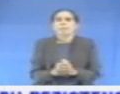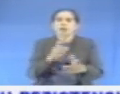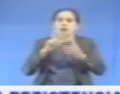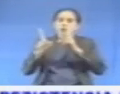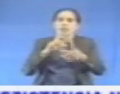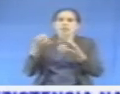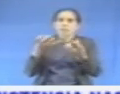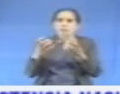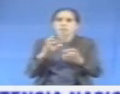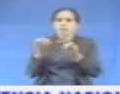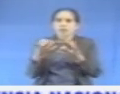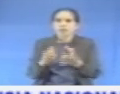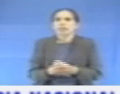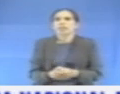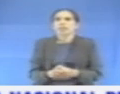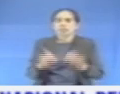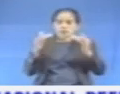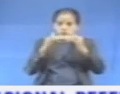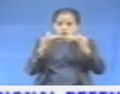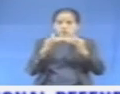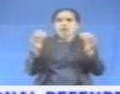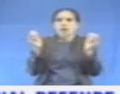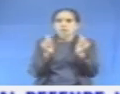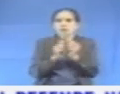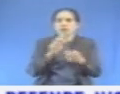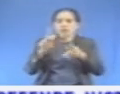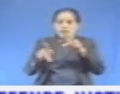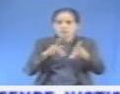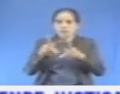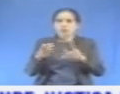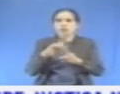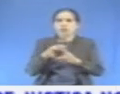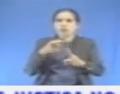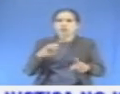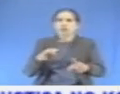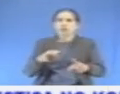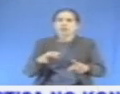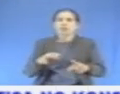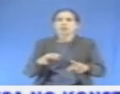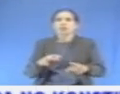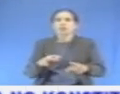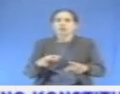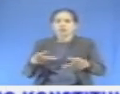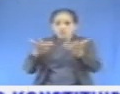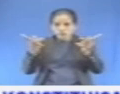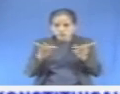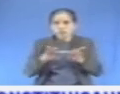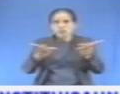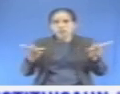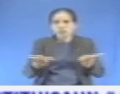encontro para Maluk Sirianebe, mas o bairro é a tomar a concentração e a sede